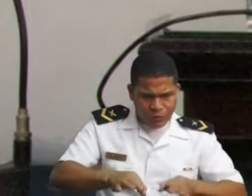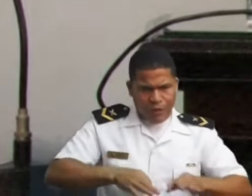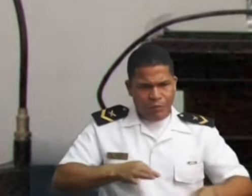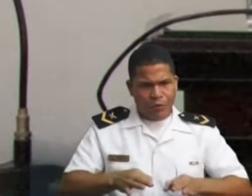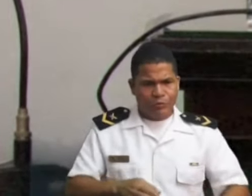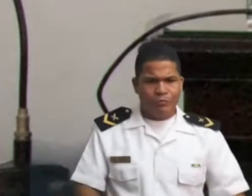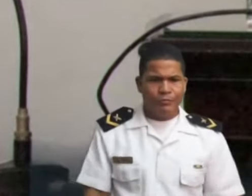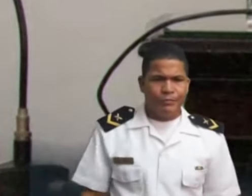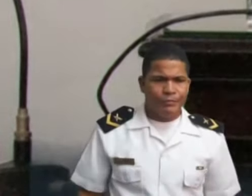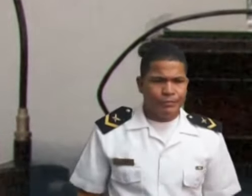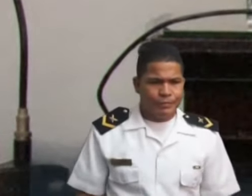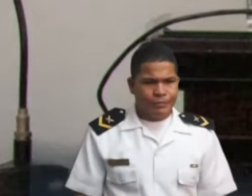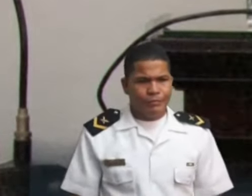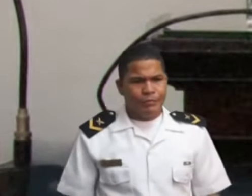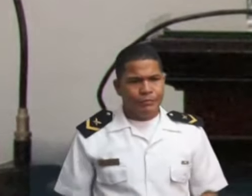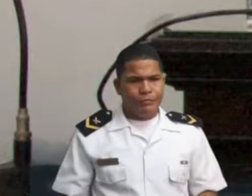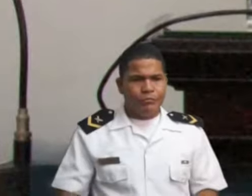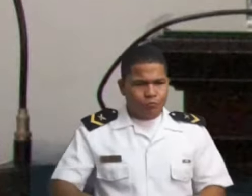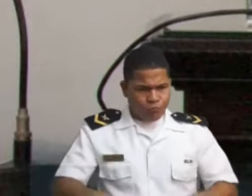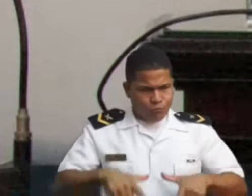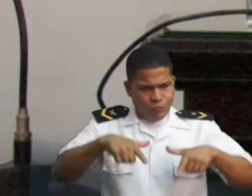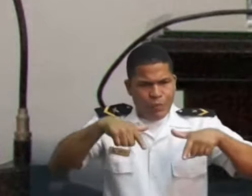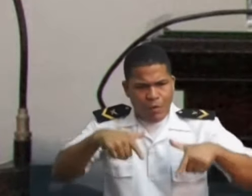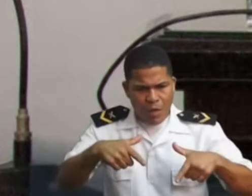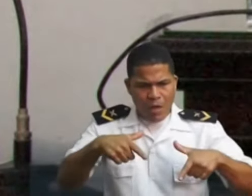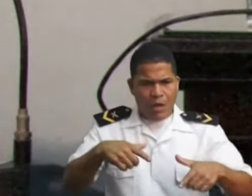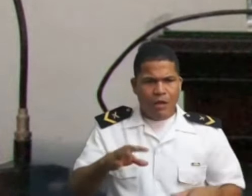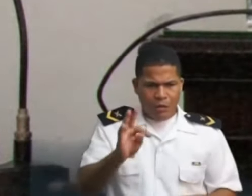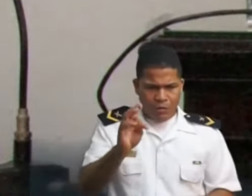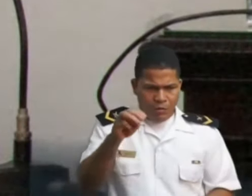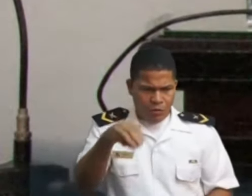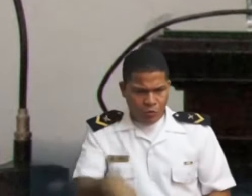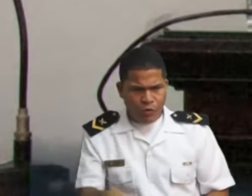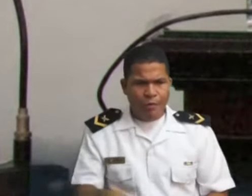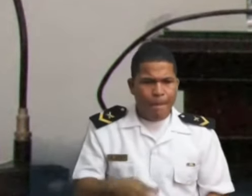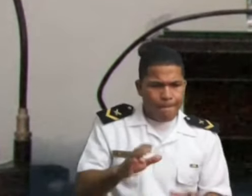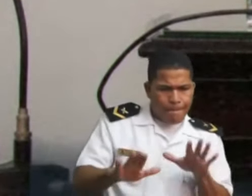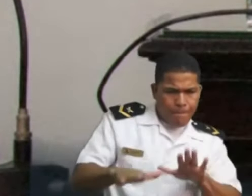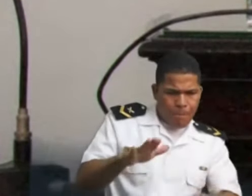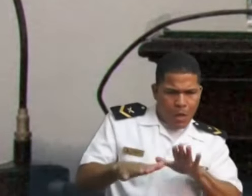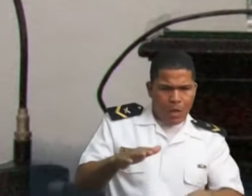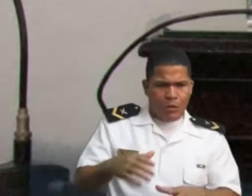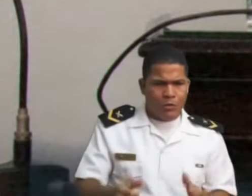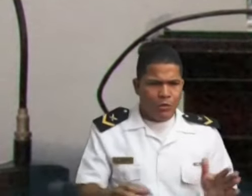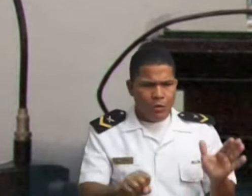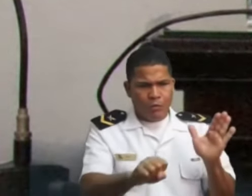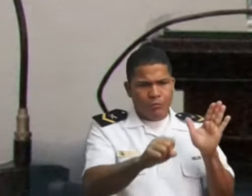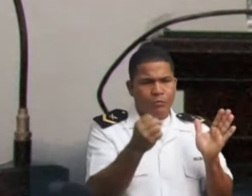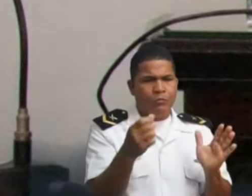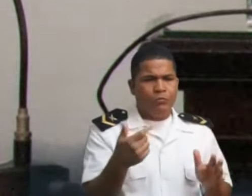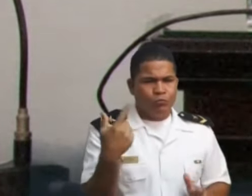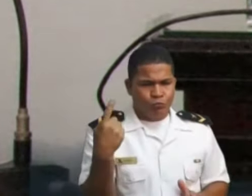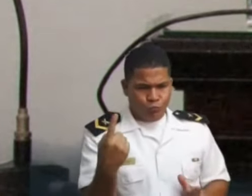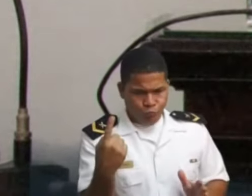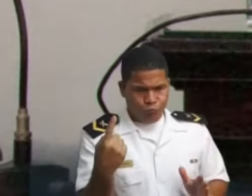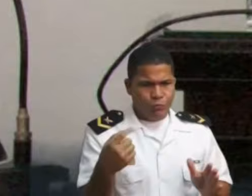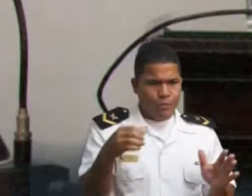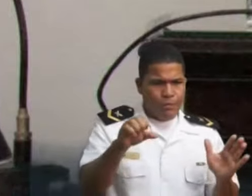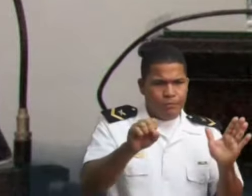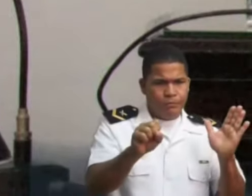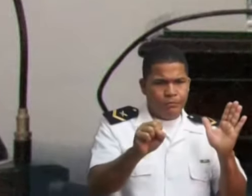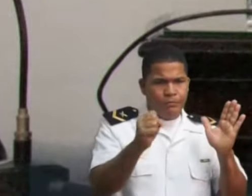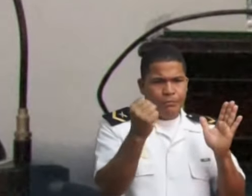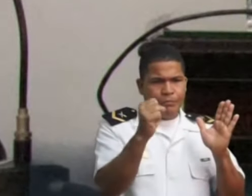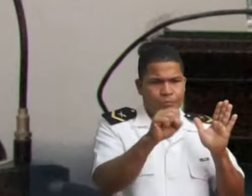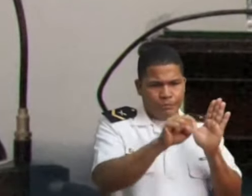e exitoso. Em sua atuação marcante, ao longo de quase um século, na qualidade órgão máximo da estrutura da